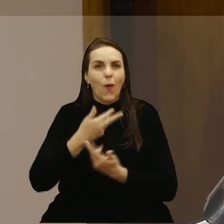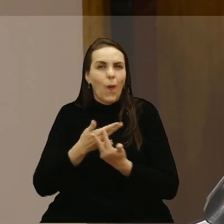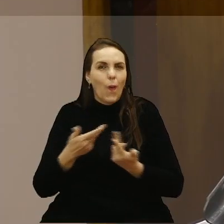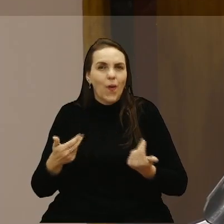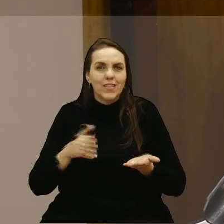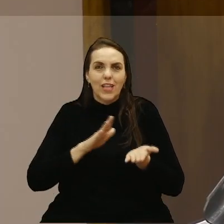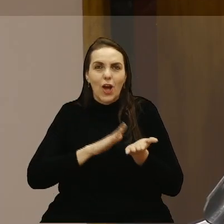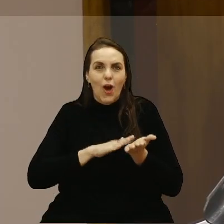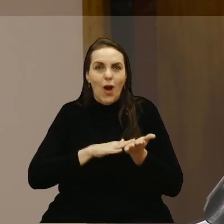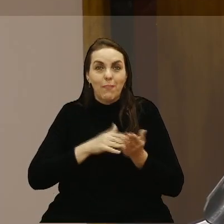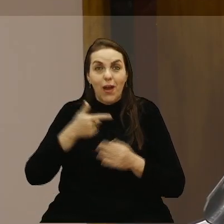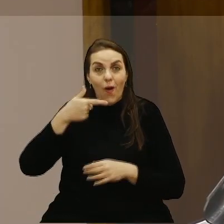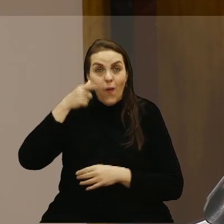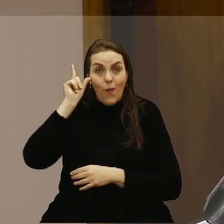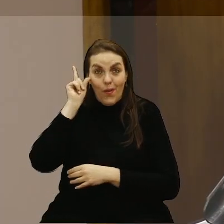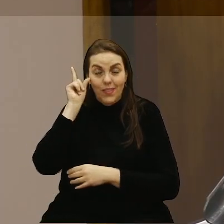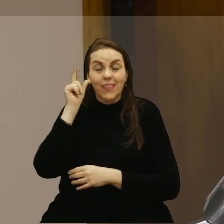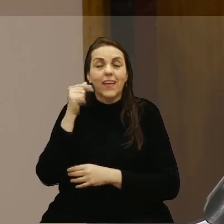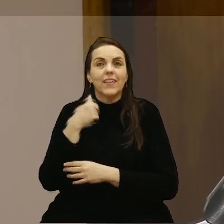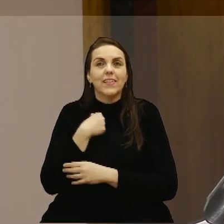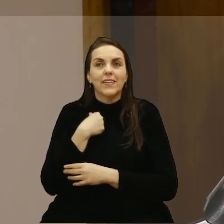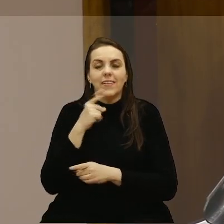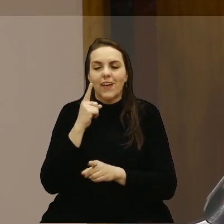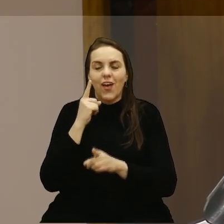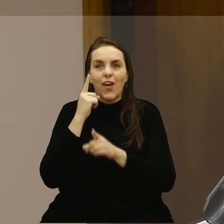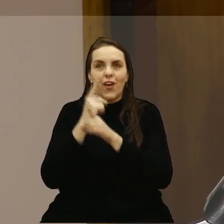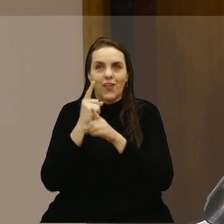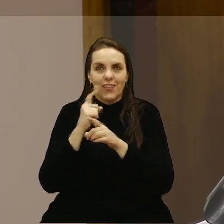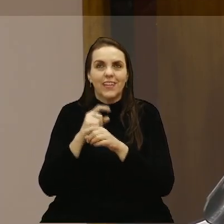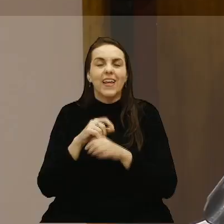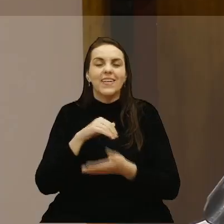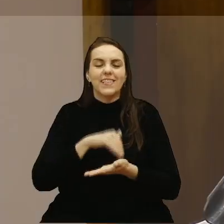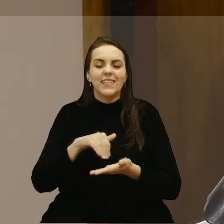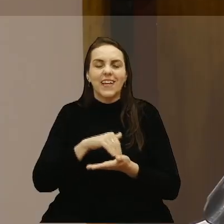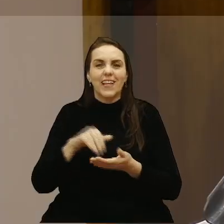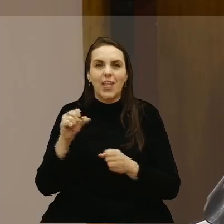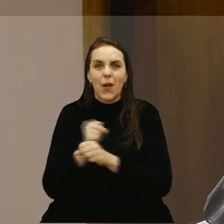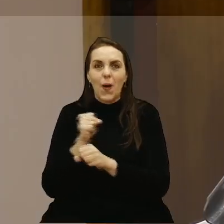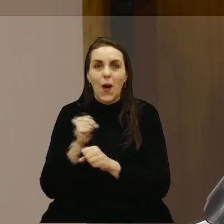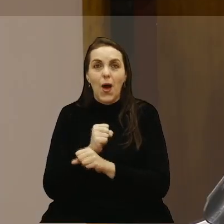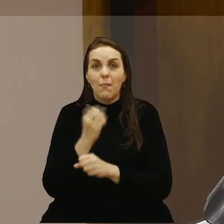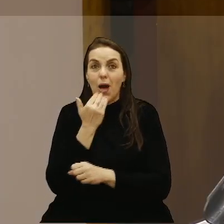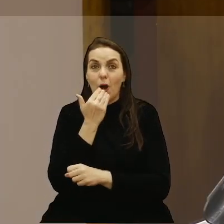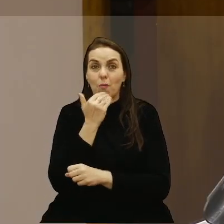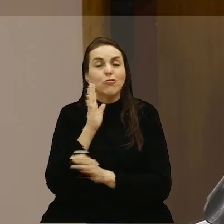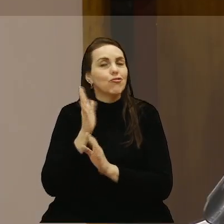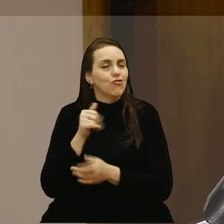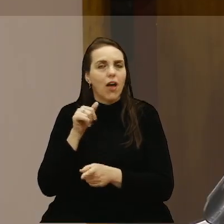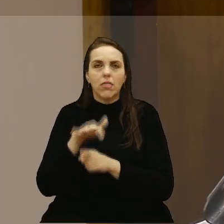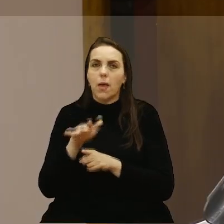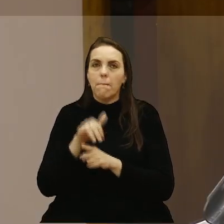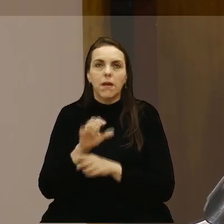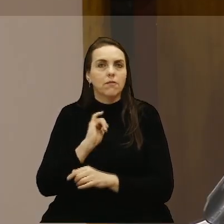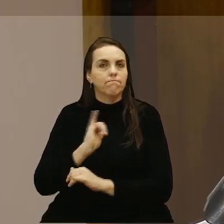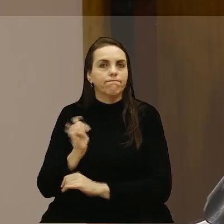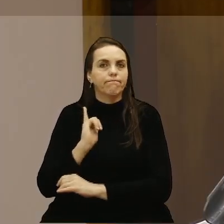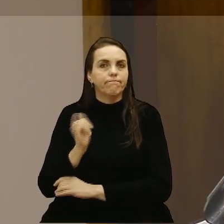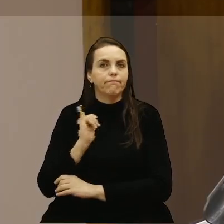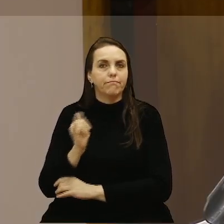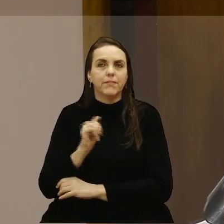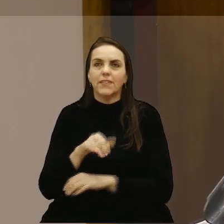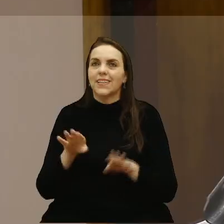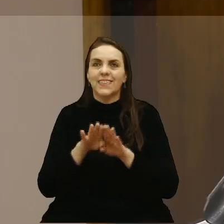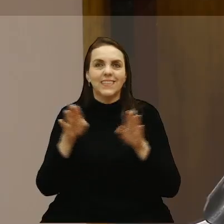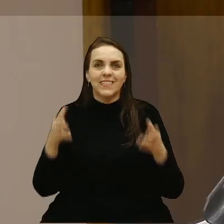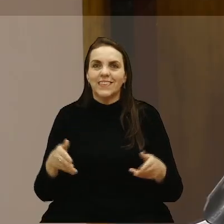eu acho que eu encontrei o secretário de obras almoçando e já passei 2 demandas para ele sentado na mesa, gente. Eu digo, nossa,